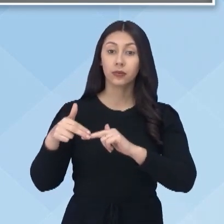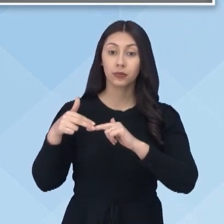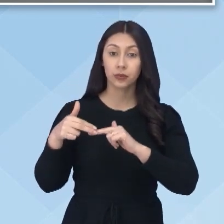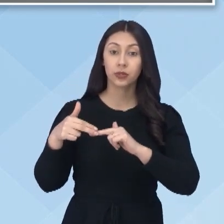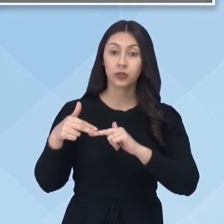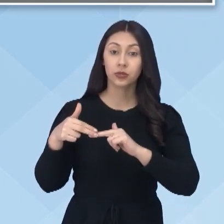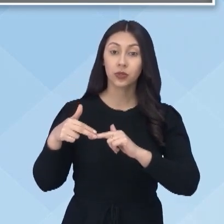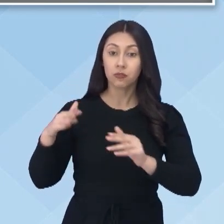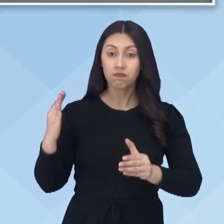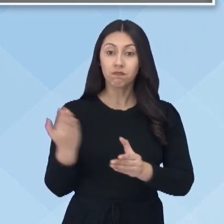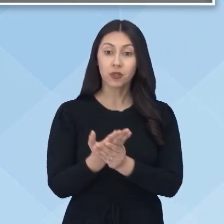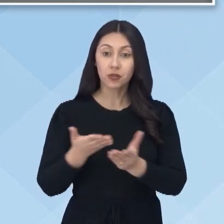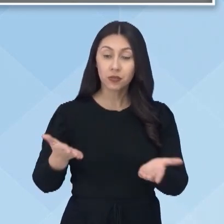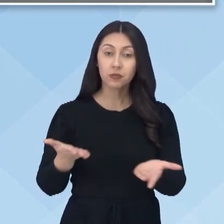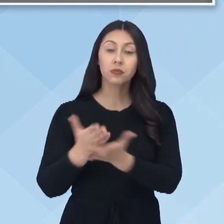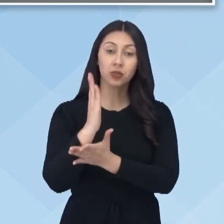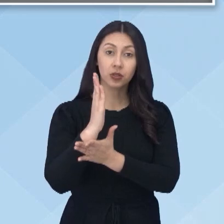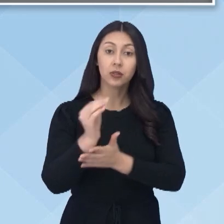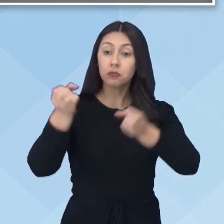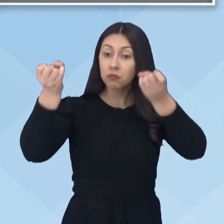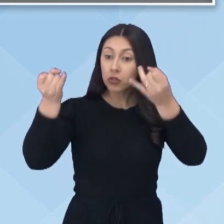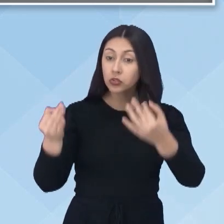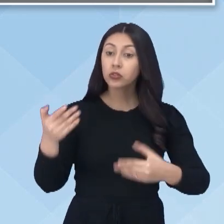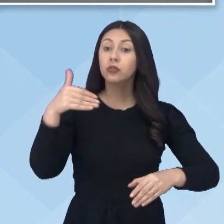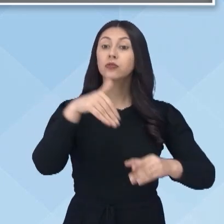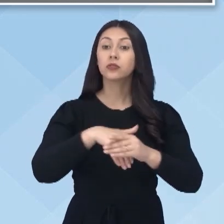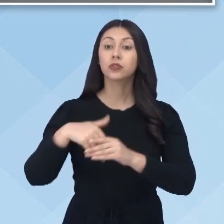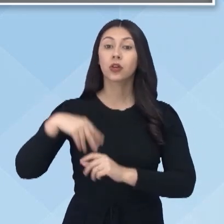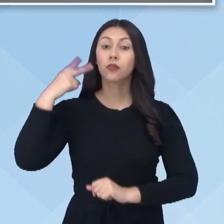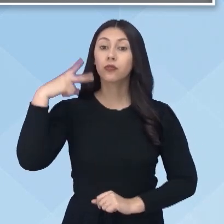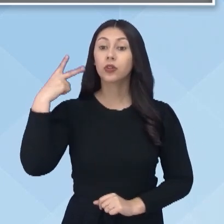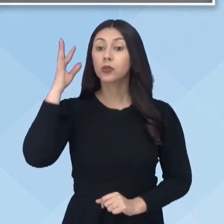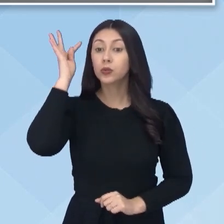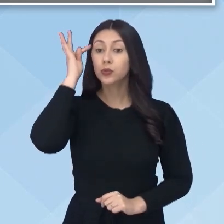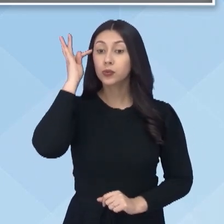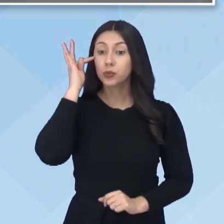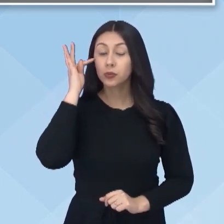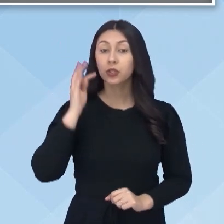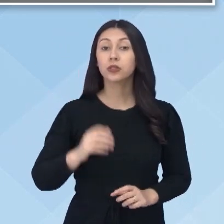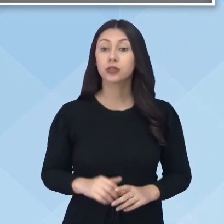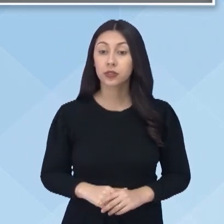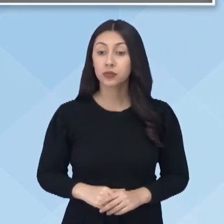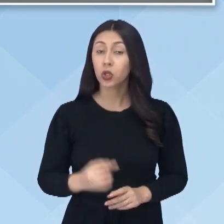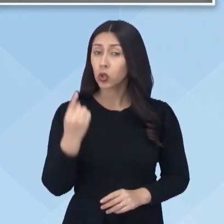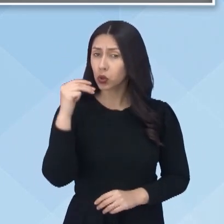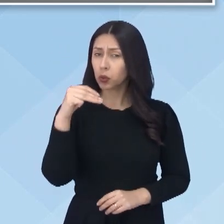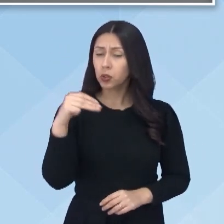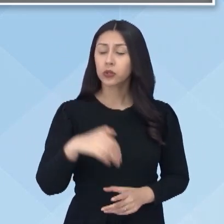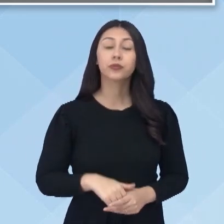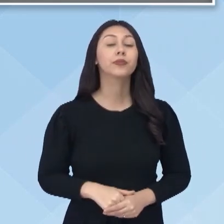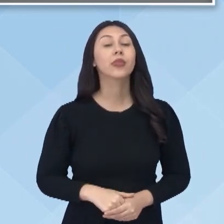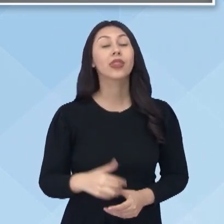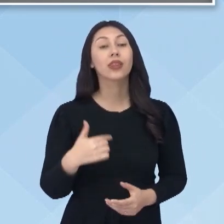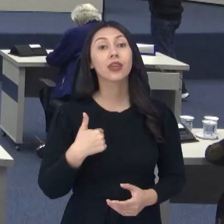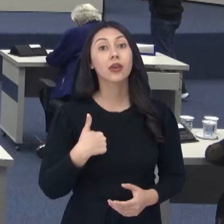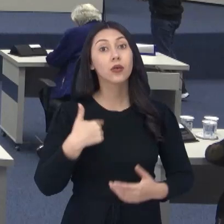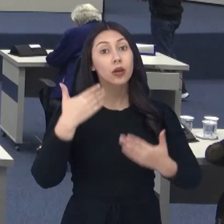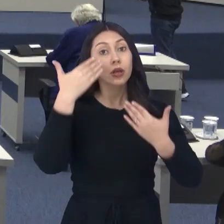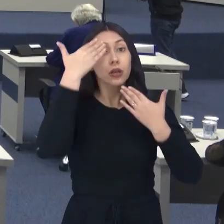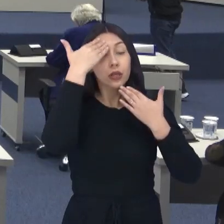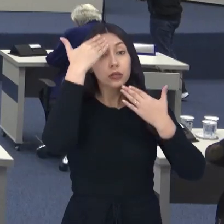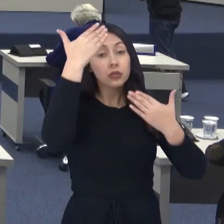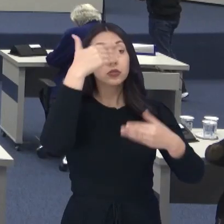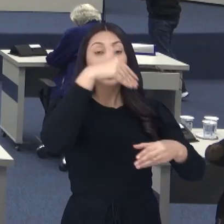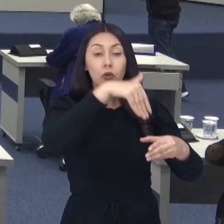o processo está aprovado. Justificativo de votação, vereador Tomás Henrique. O tempo de 1 minuto, vereador. Presidente, agradecer a